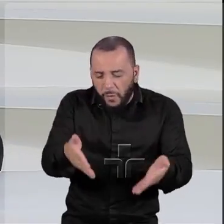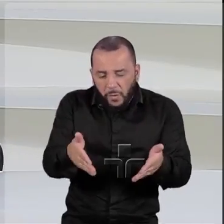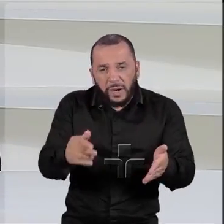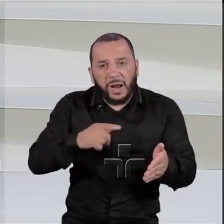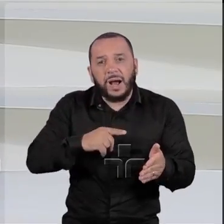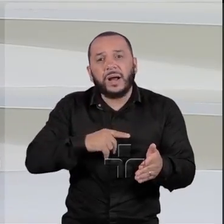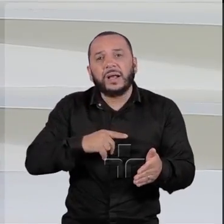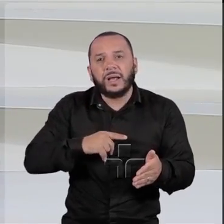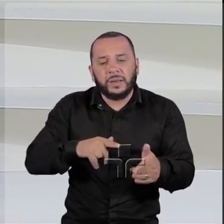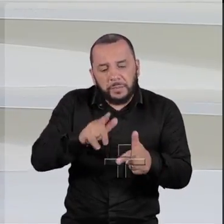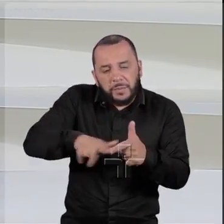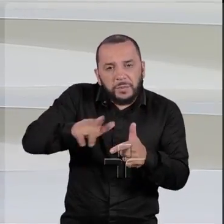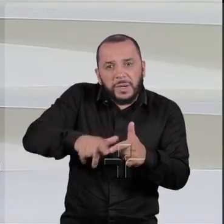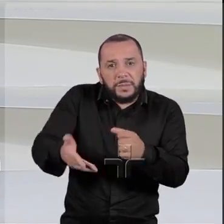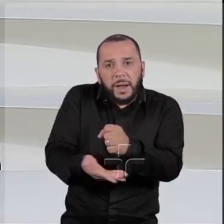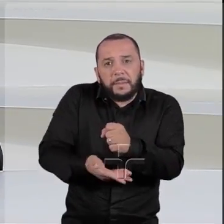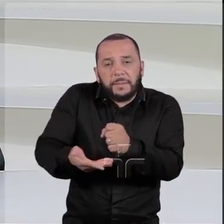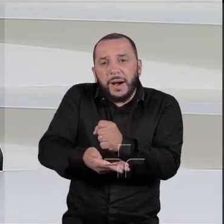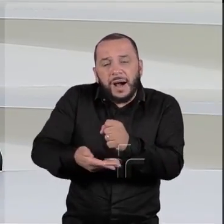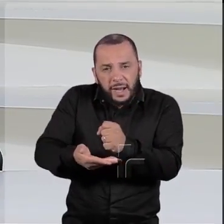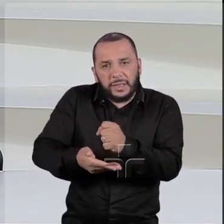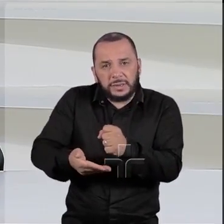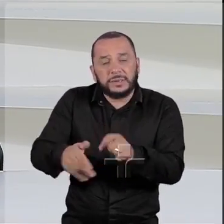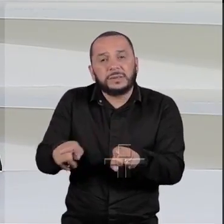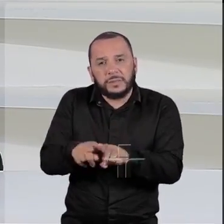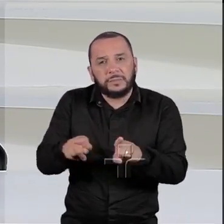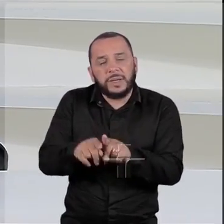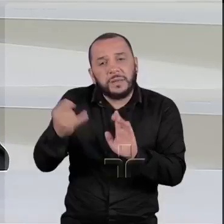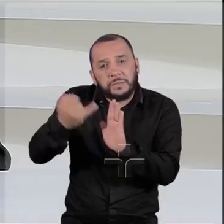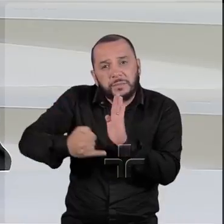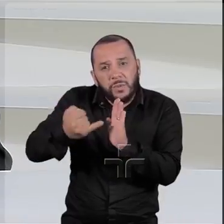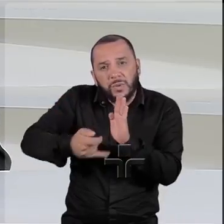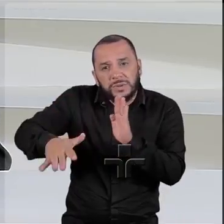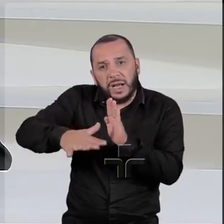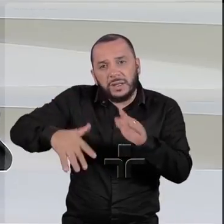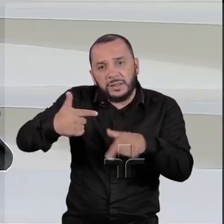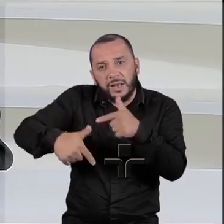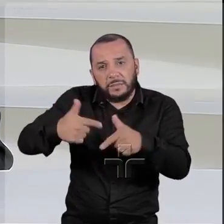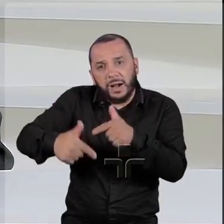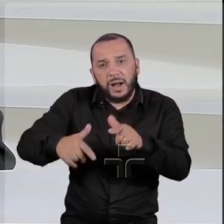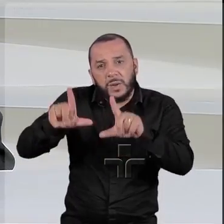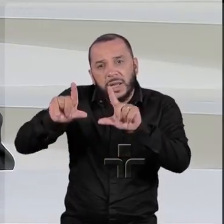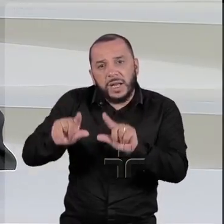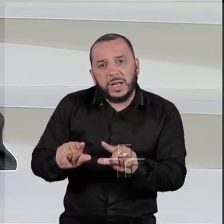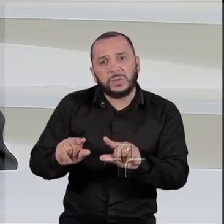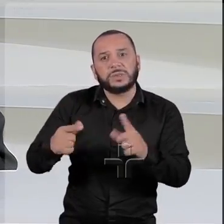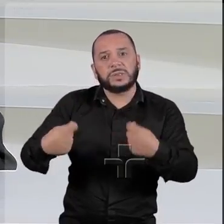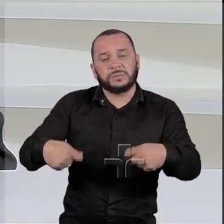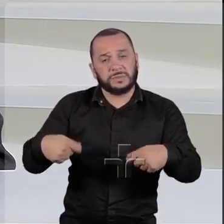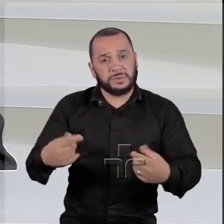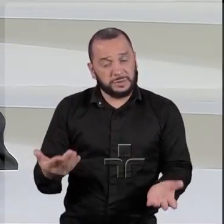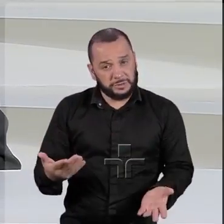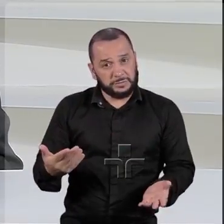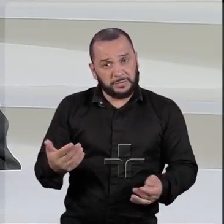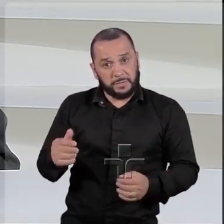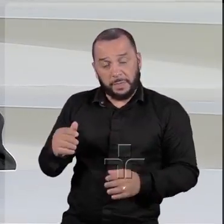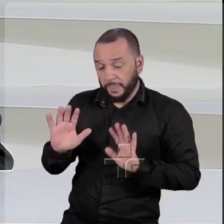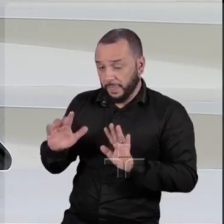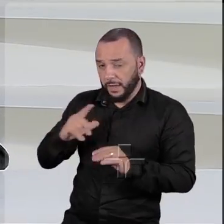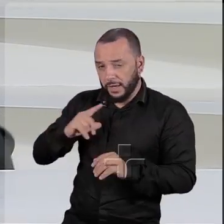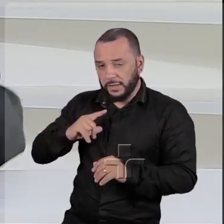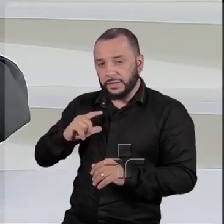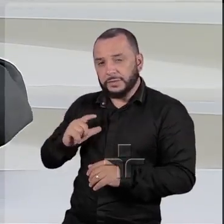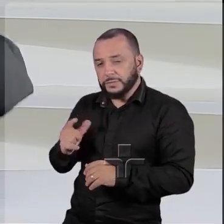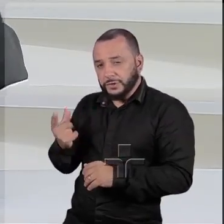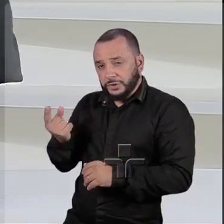e reduzir a tributação sobre o trabalho no longo prazo. E aí a Previdência, a